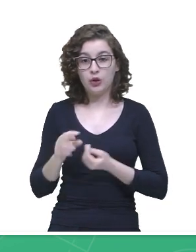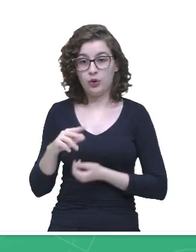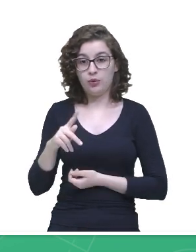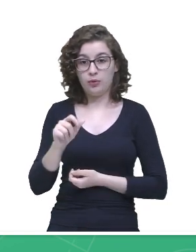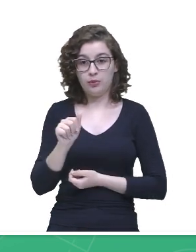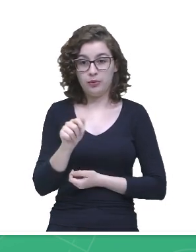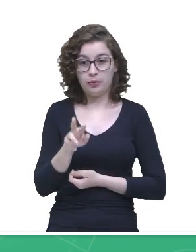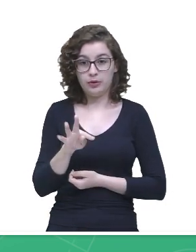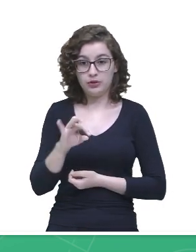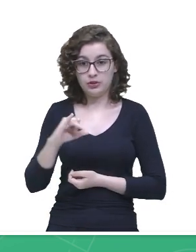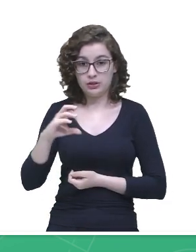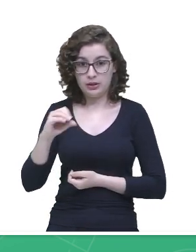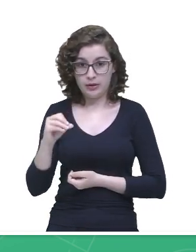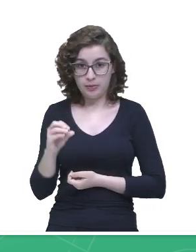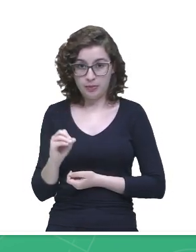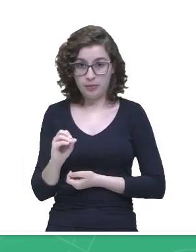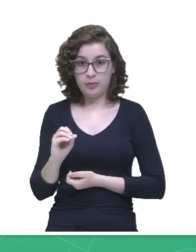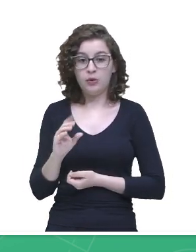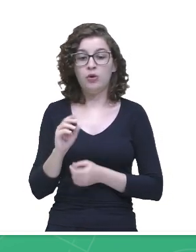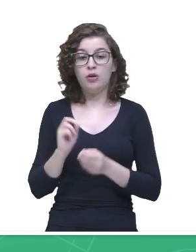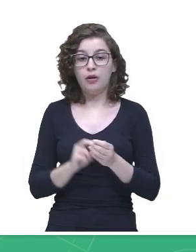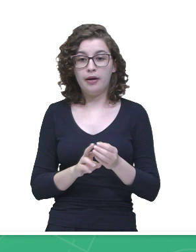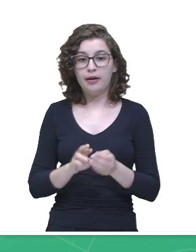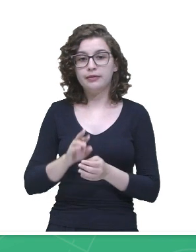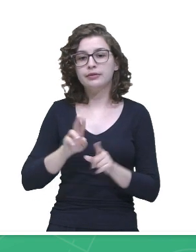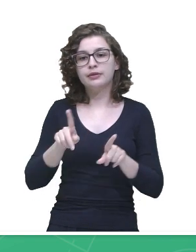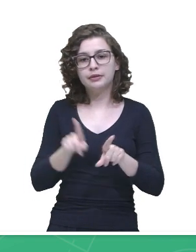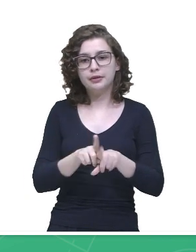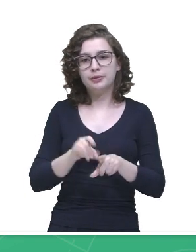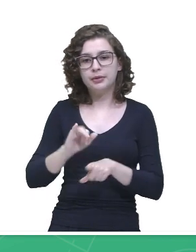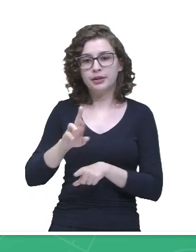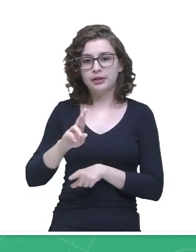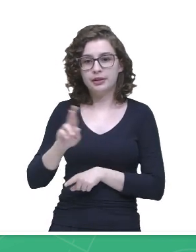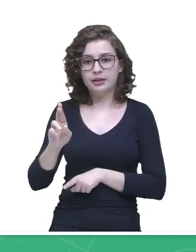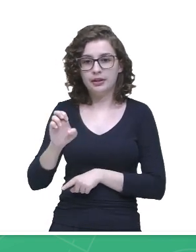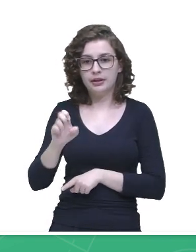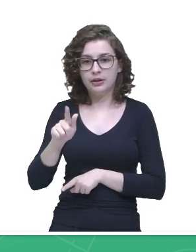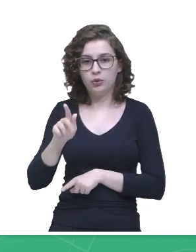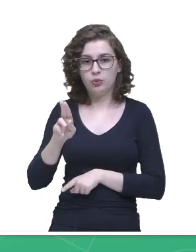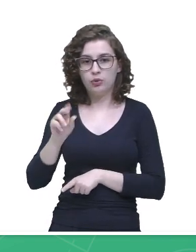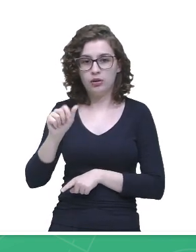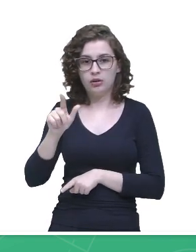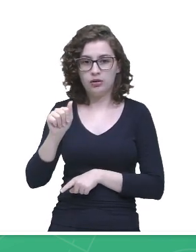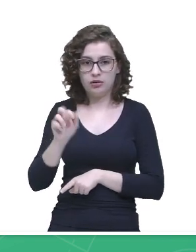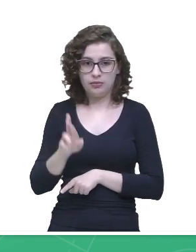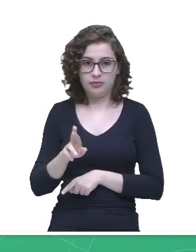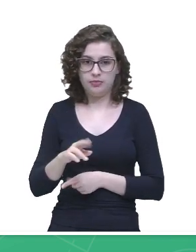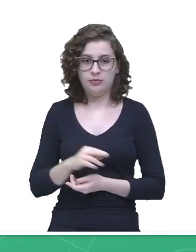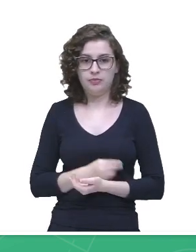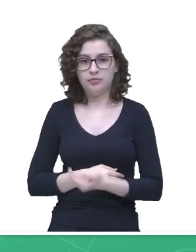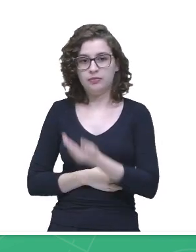são irregulares. Ou seja, essa partezinha do verbo, ela vai ter